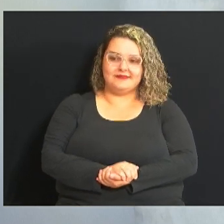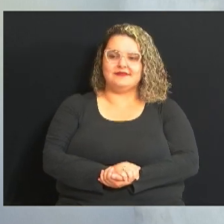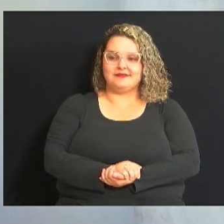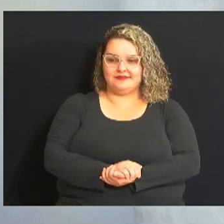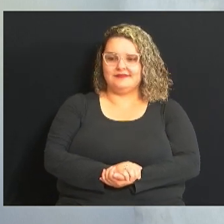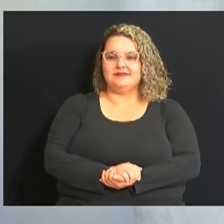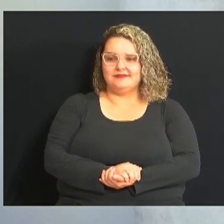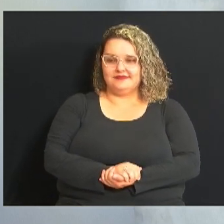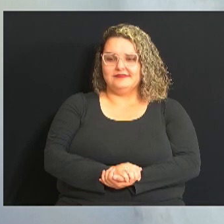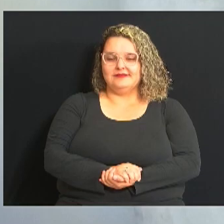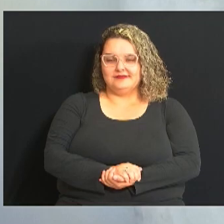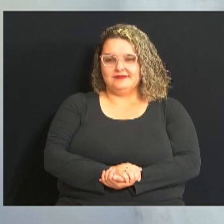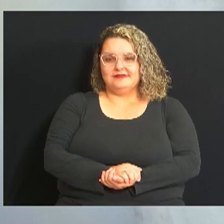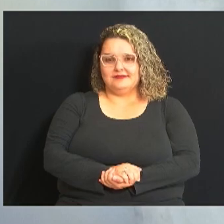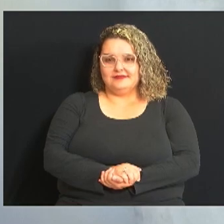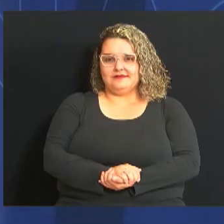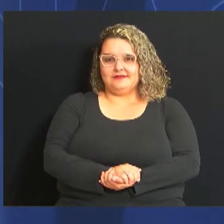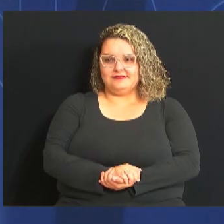campinas.sp.gov.br/Natal Sem Fome.